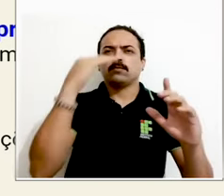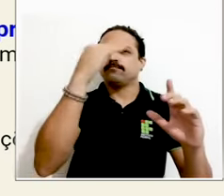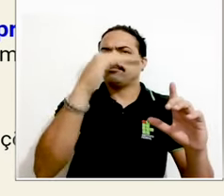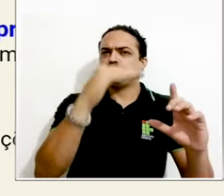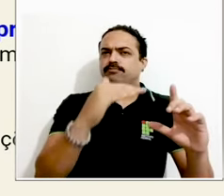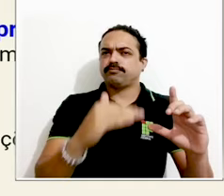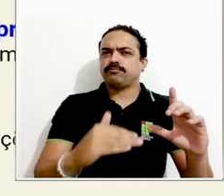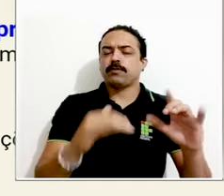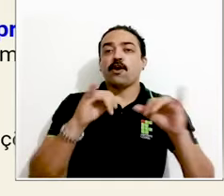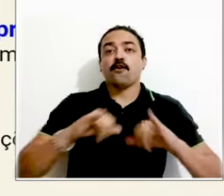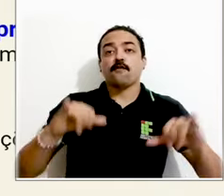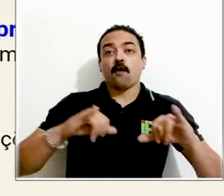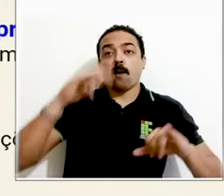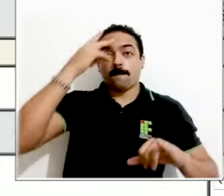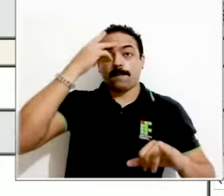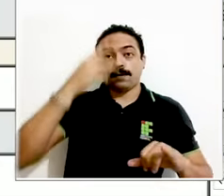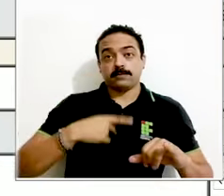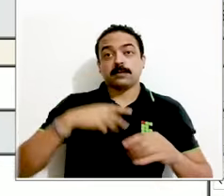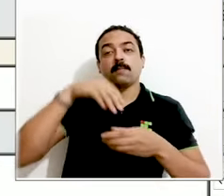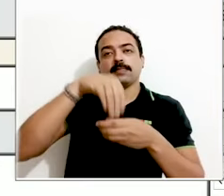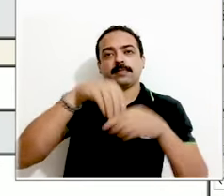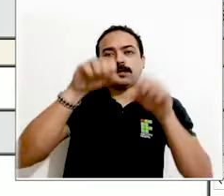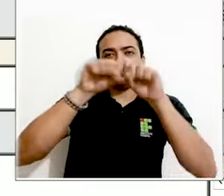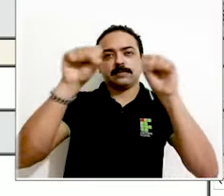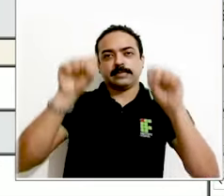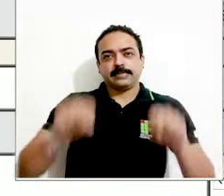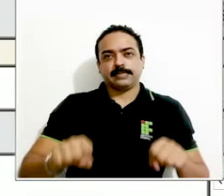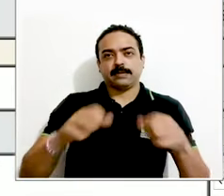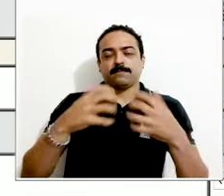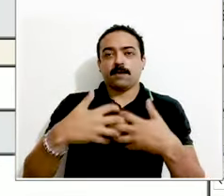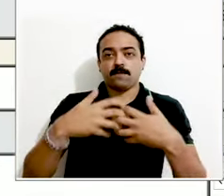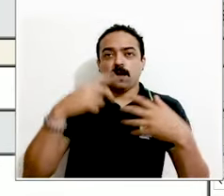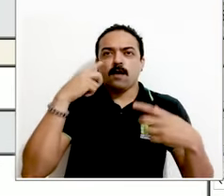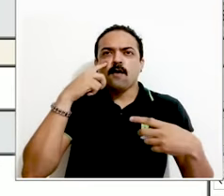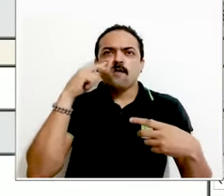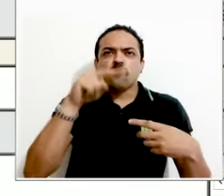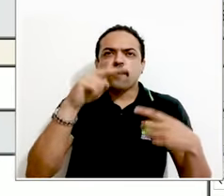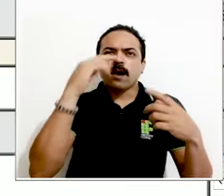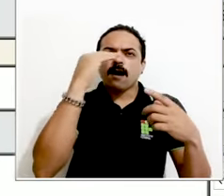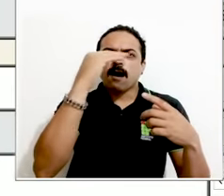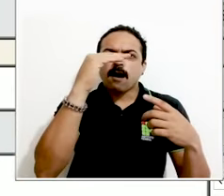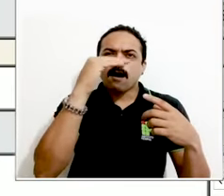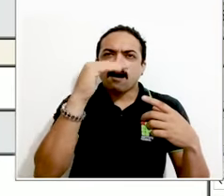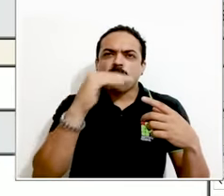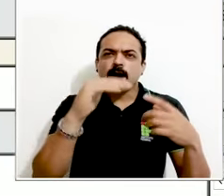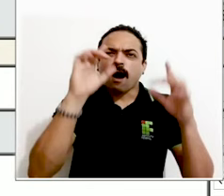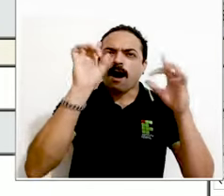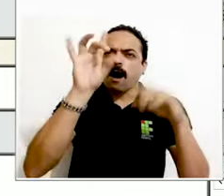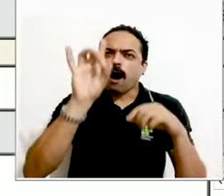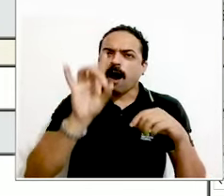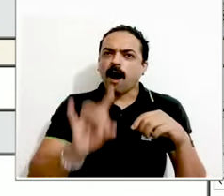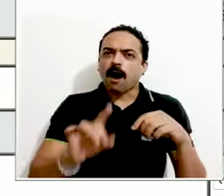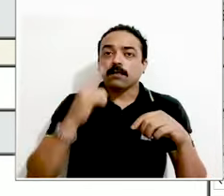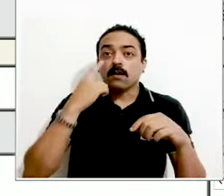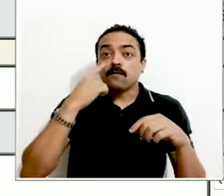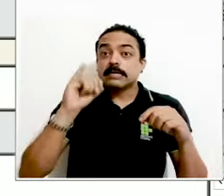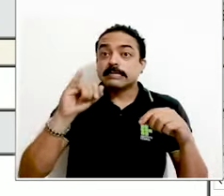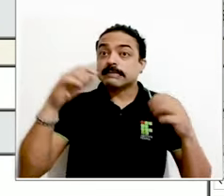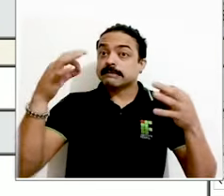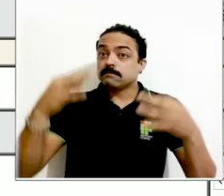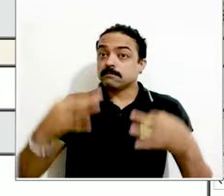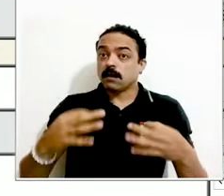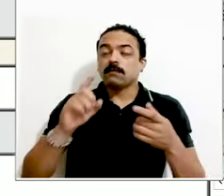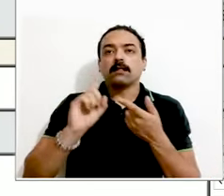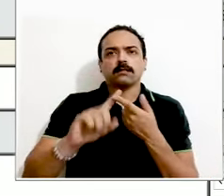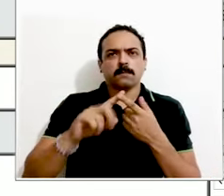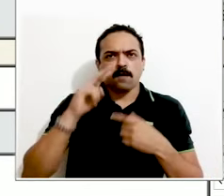alteração de dados cadastrais aqui você vai ter acesso a todas as suas informações que estão cadastradas no sistema do ifce